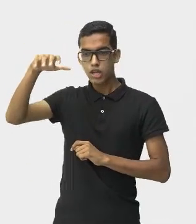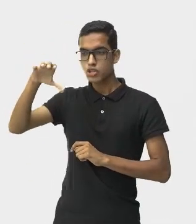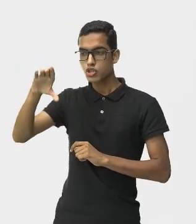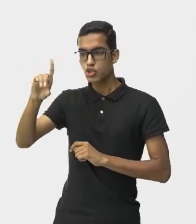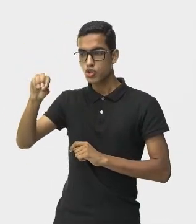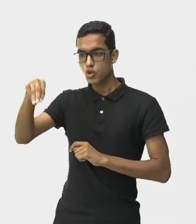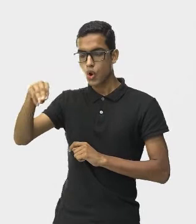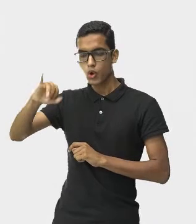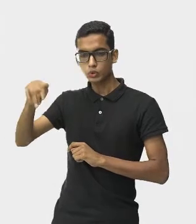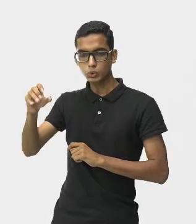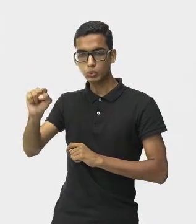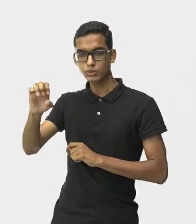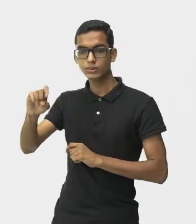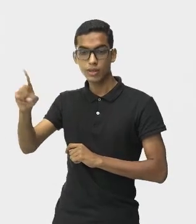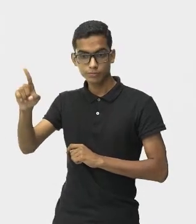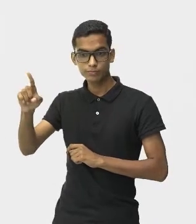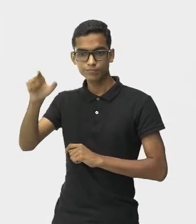algumas